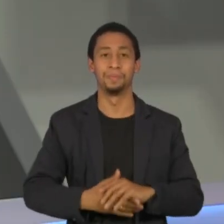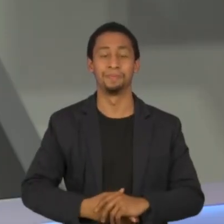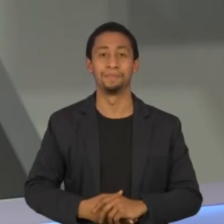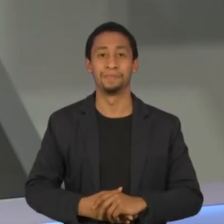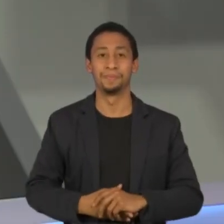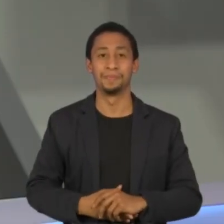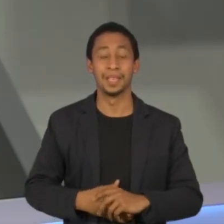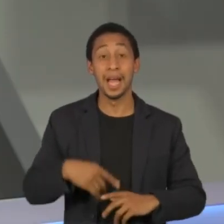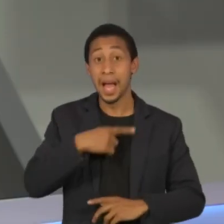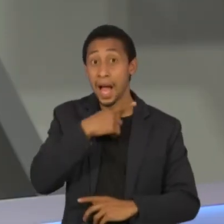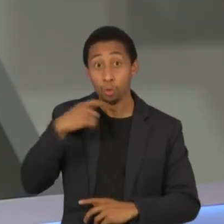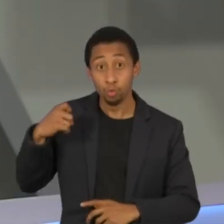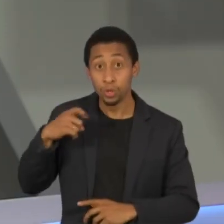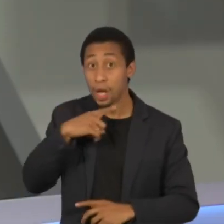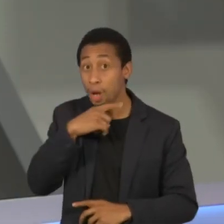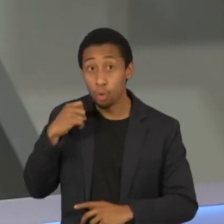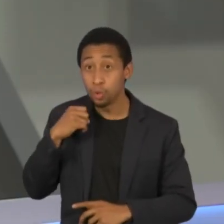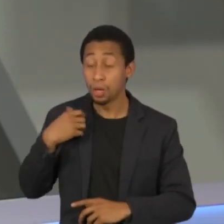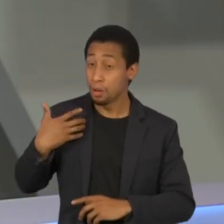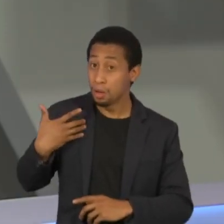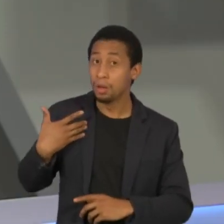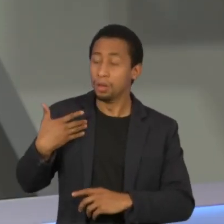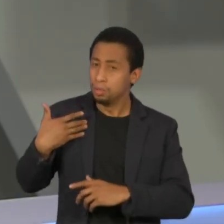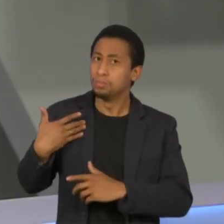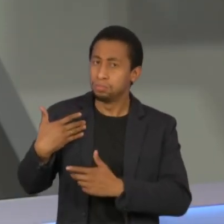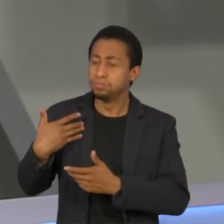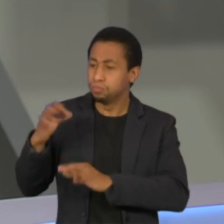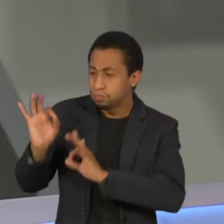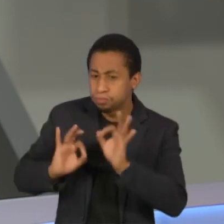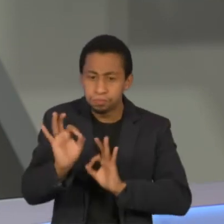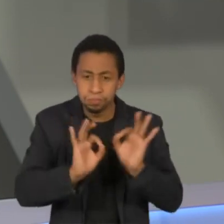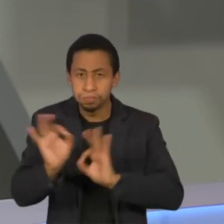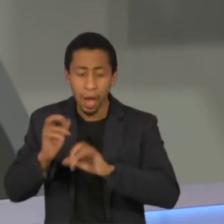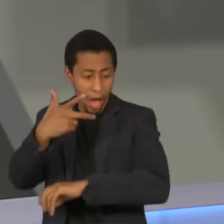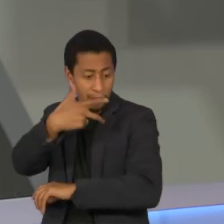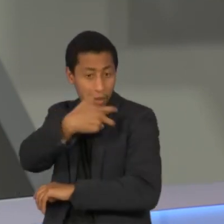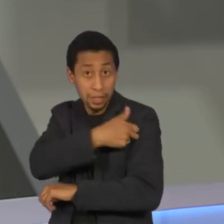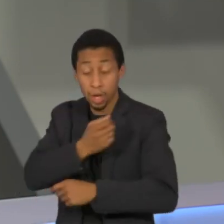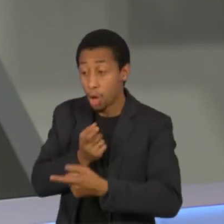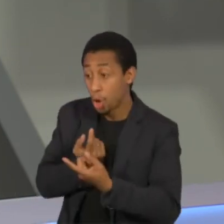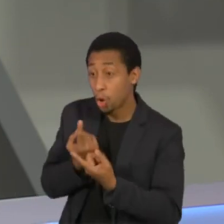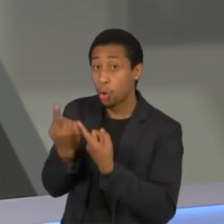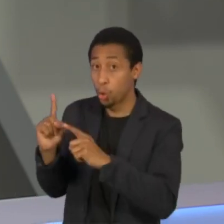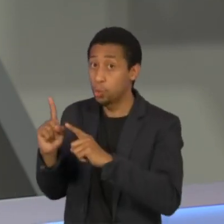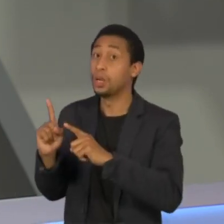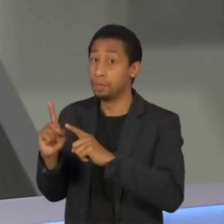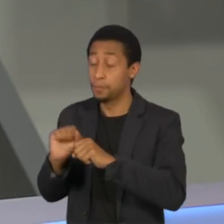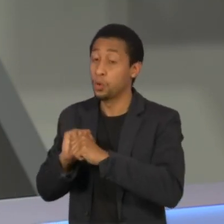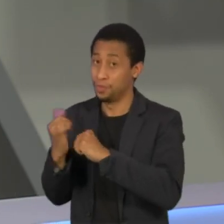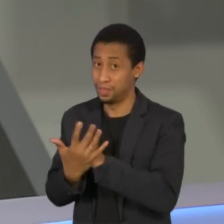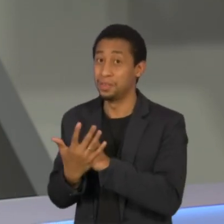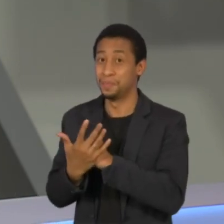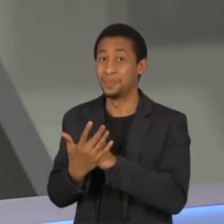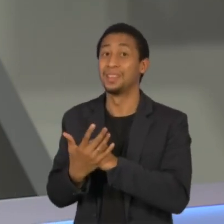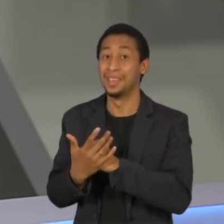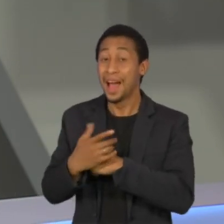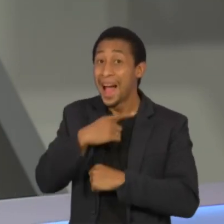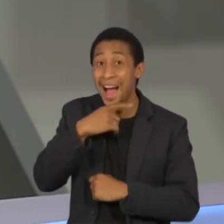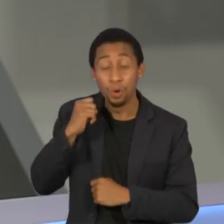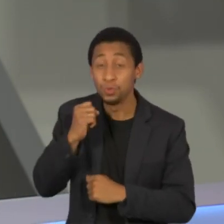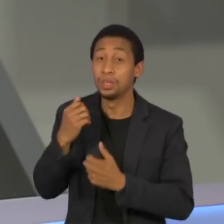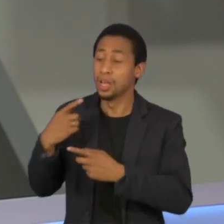A Rússia está acelerando na corrida pela vacina contra a Covid-19. O país garante que vai aprovar a vacina